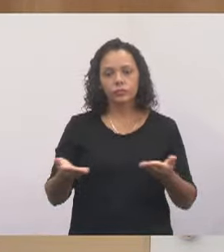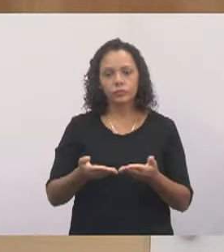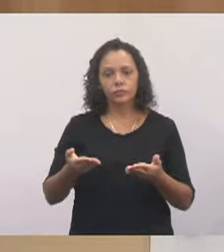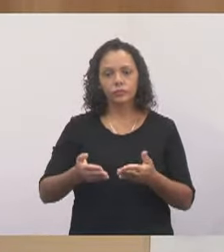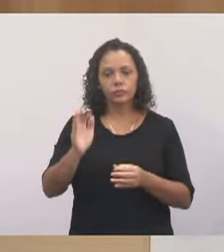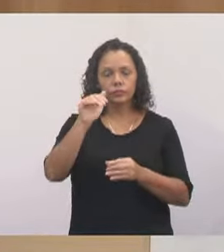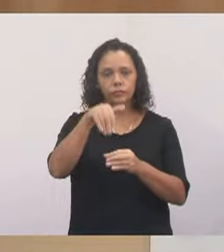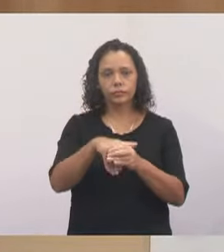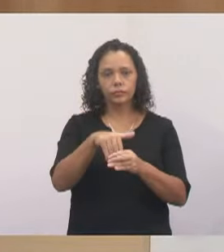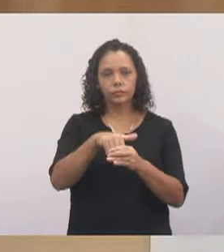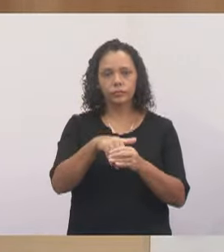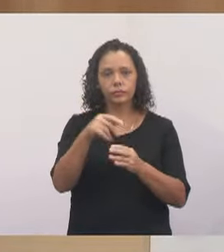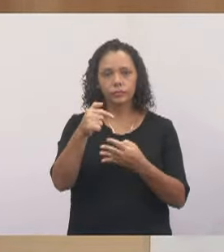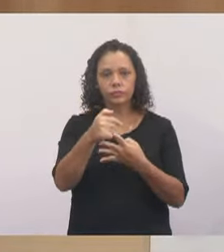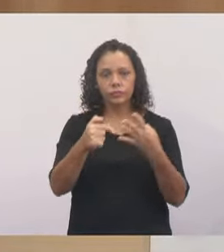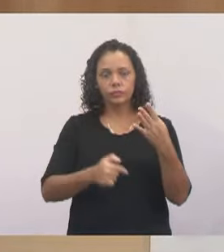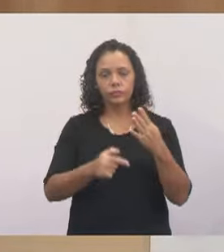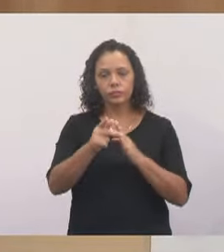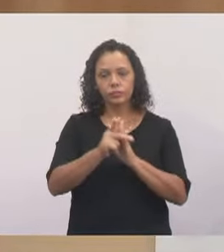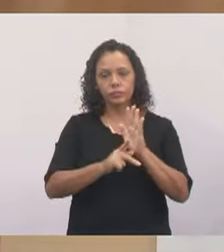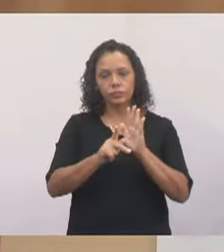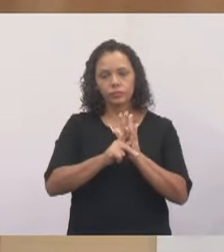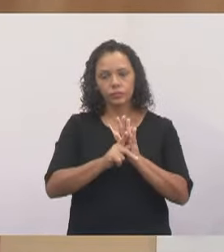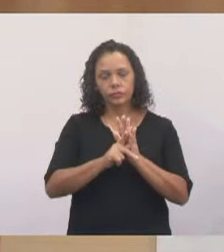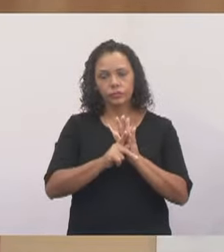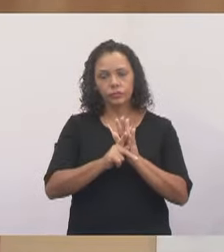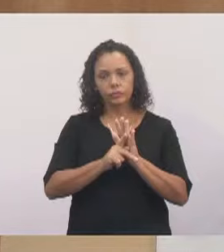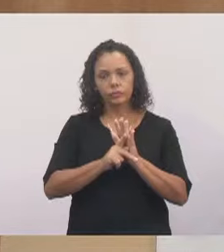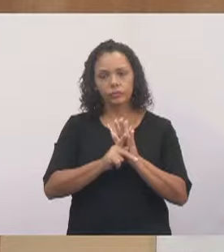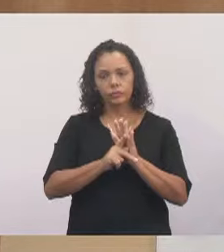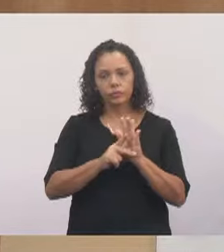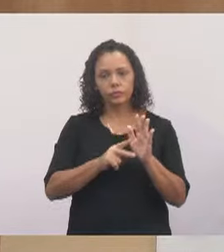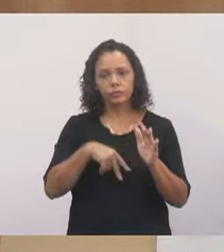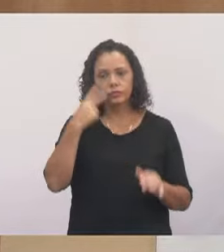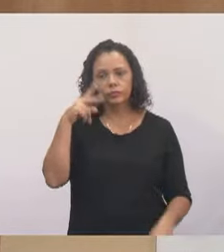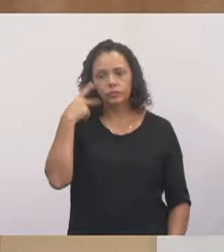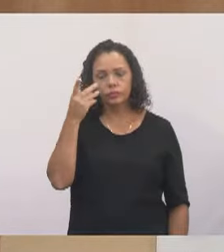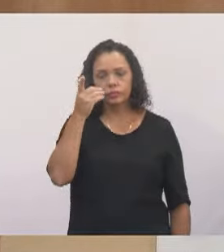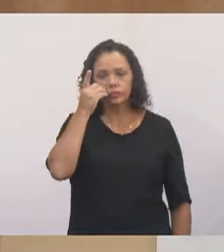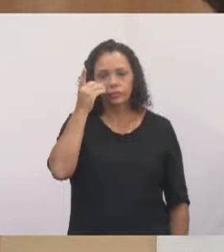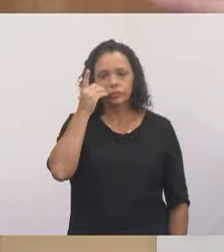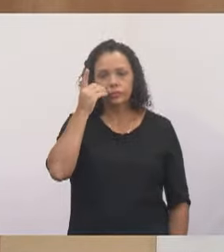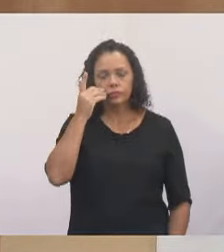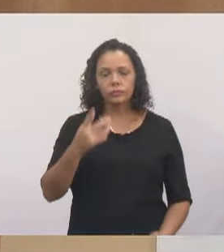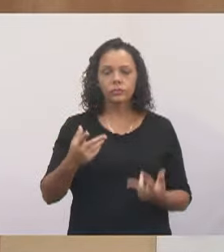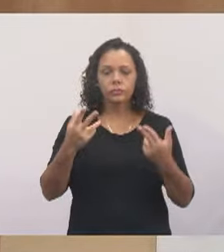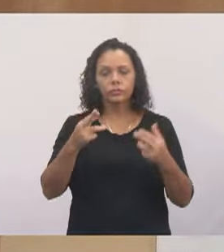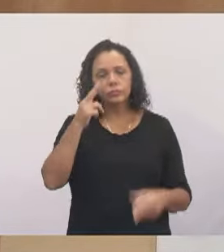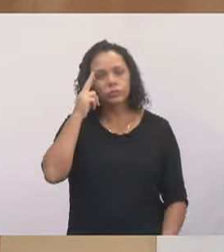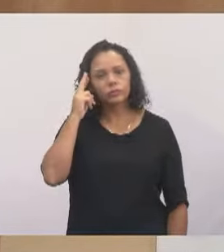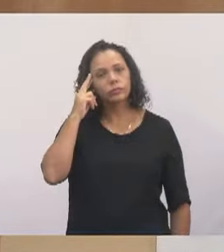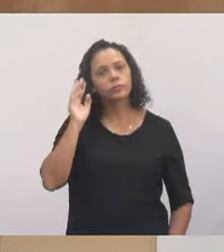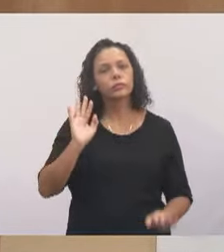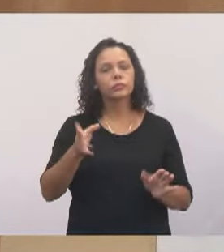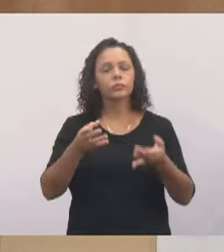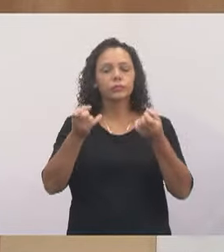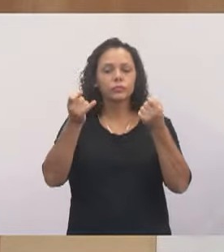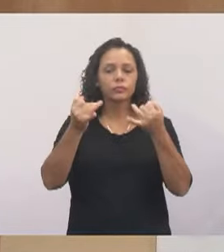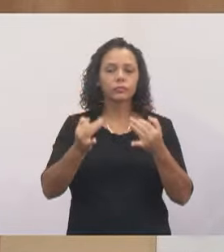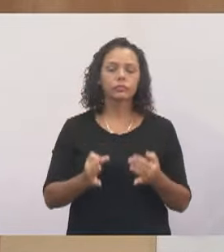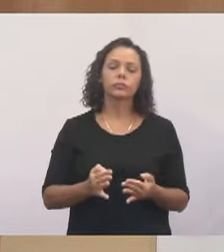na votação de 4 projetos, né, Dude? Do vereador Dude, como o Roninha, que me antecedeu, já